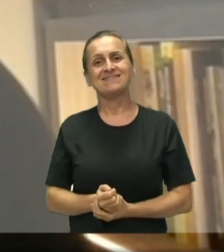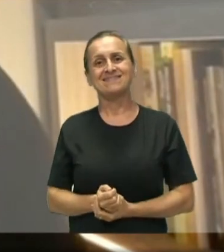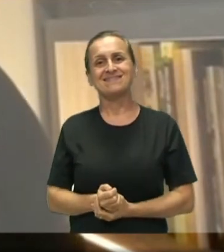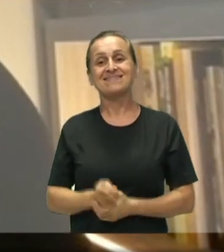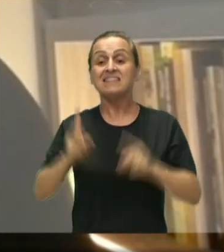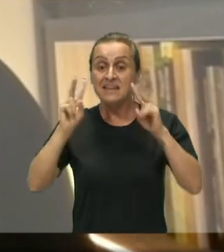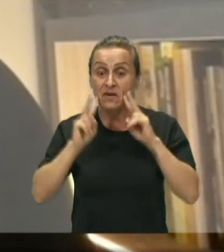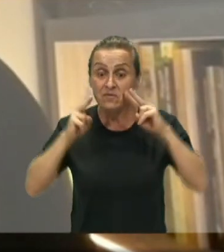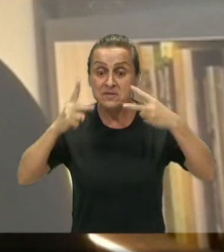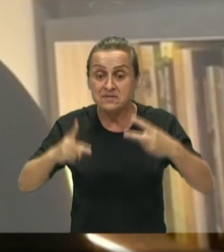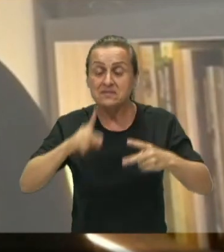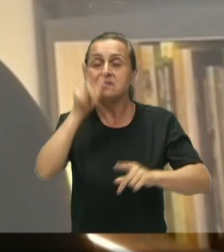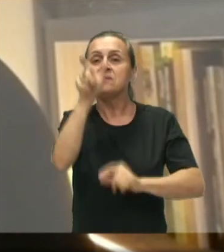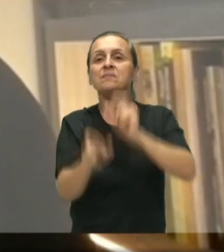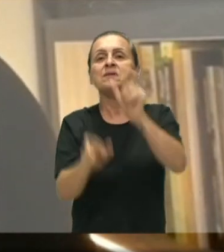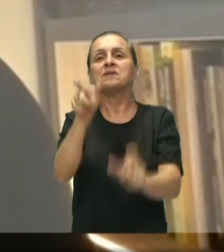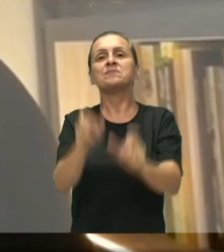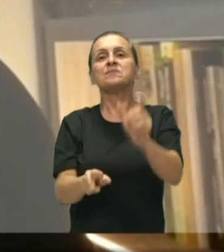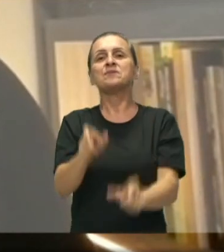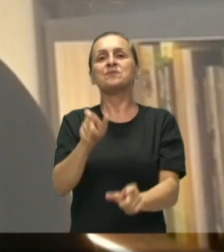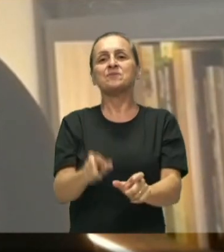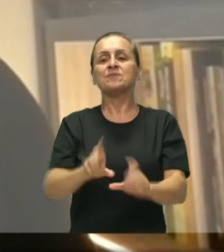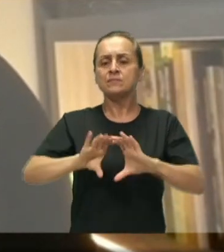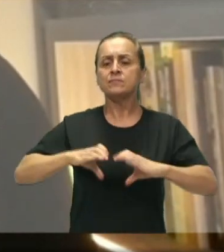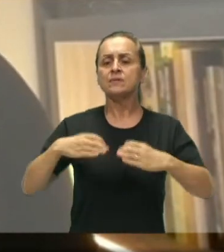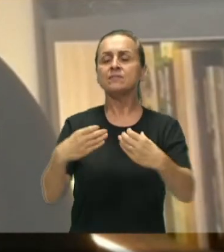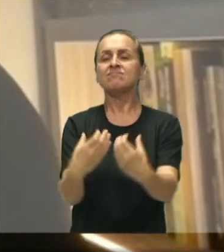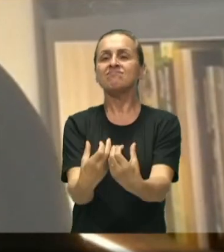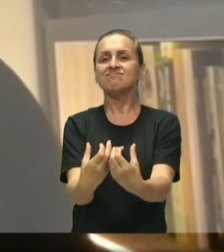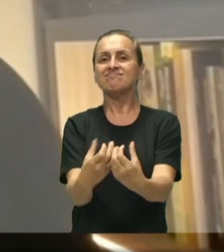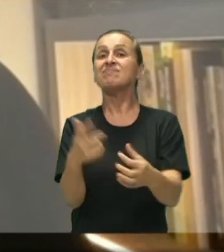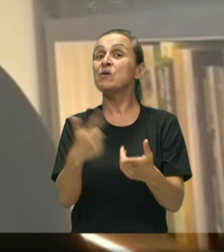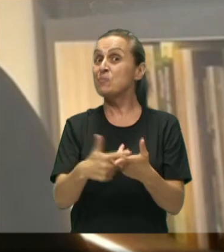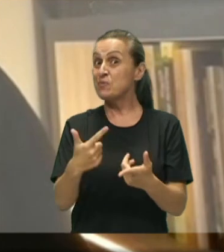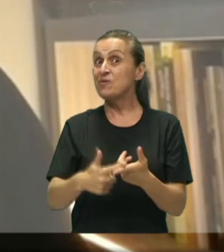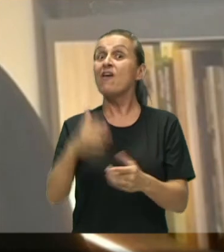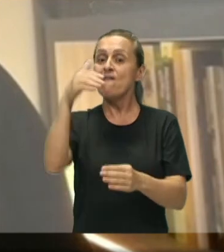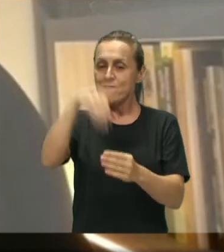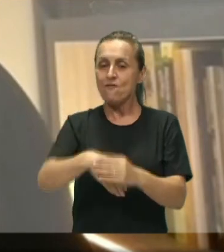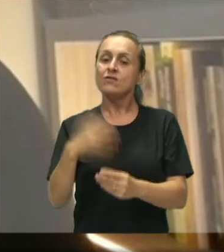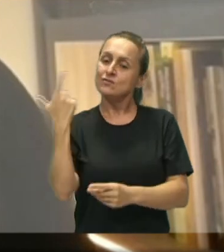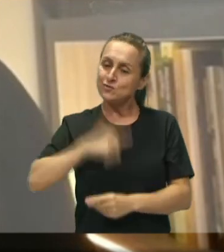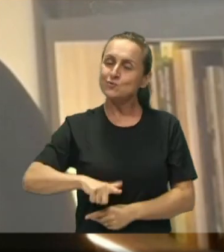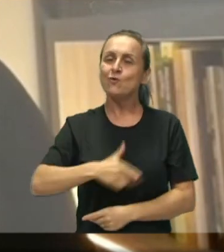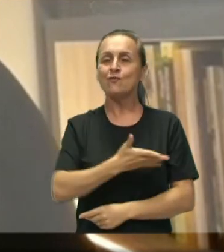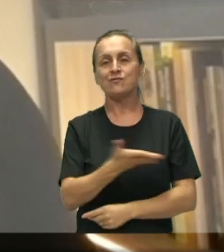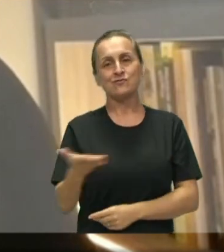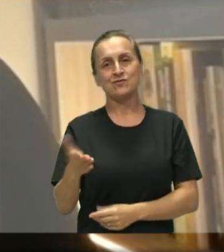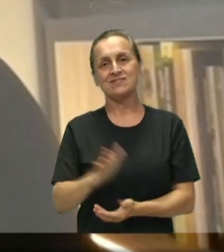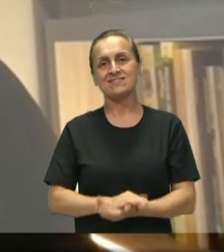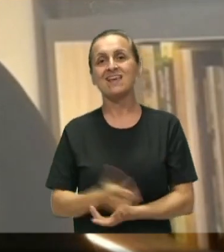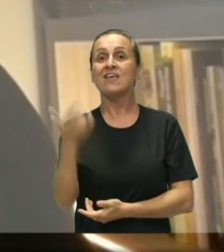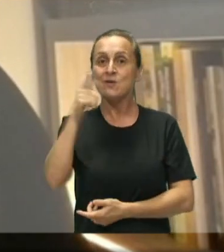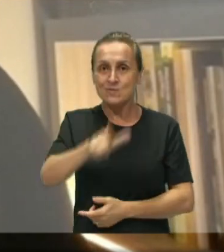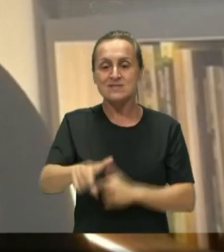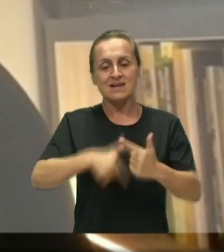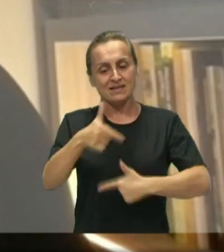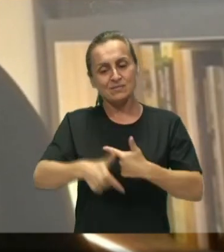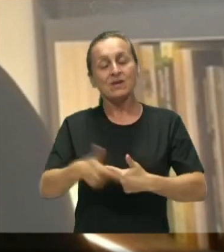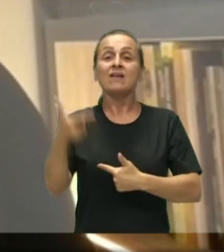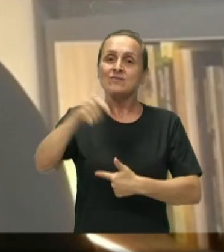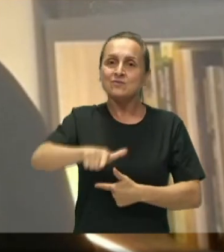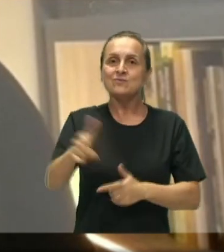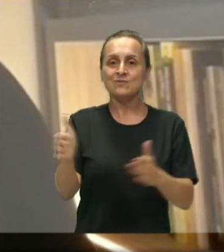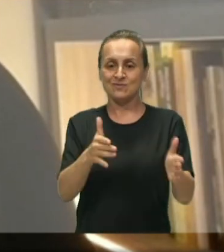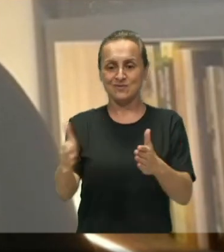tem sido reconhecida pelas pessoas pela comunidade que te outorgo novamente o mandato A então a reeleição Sem